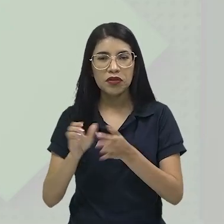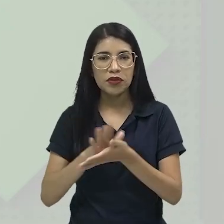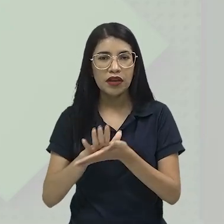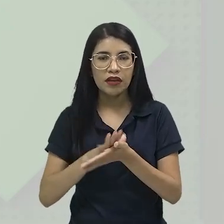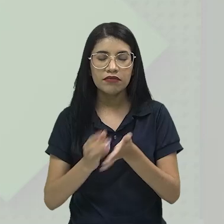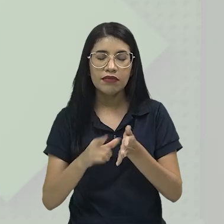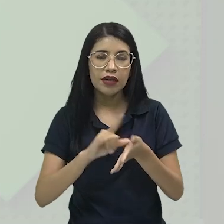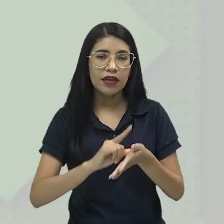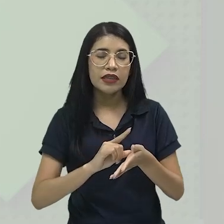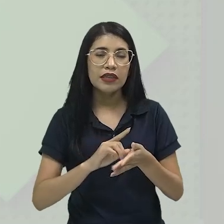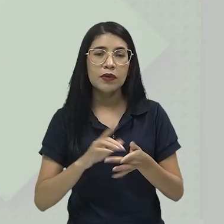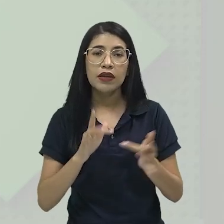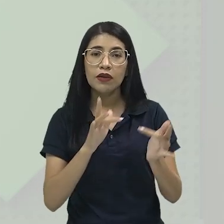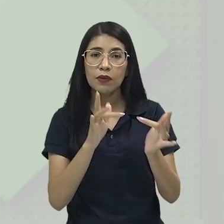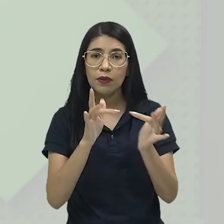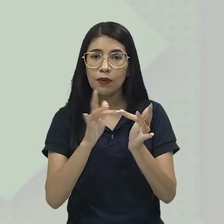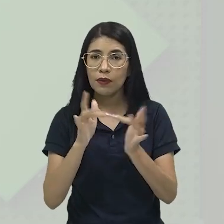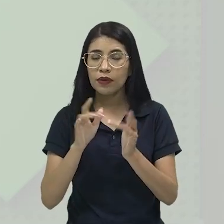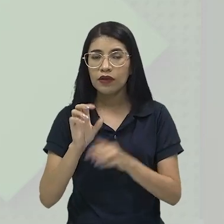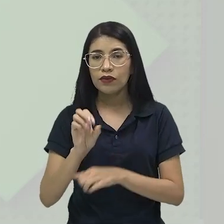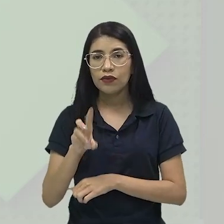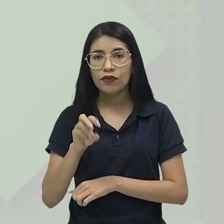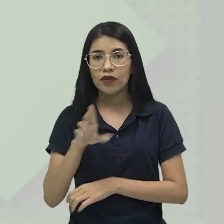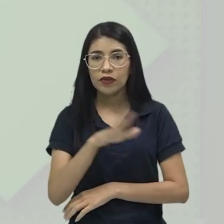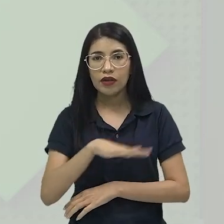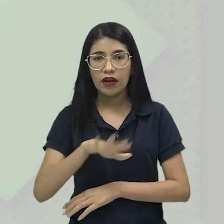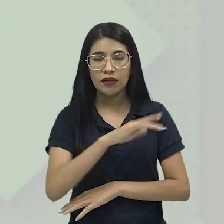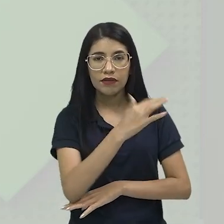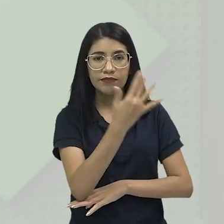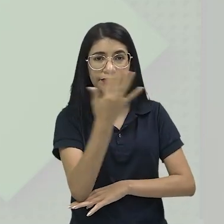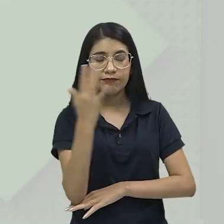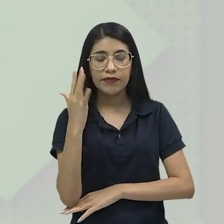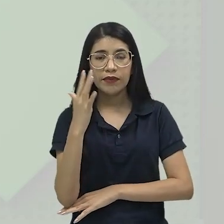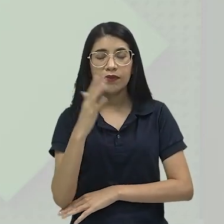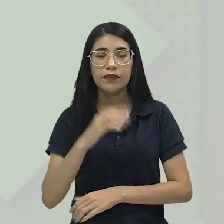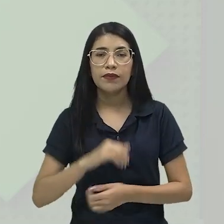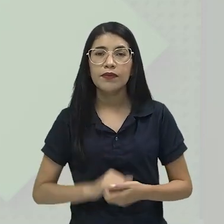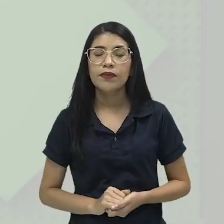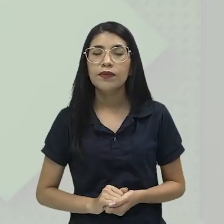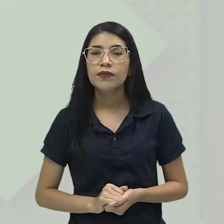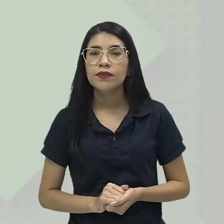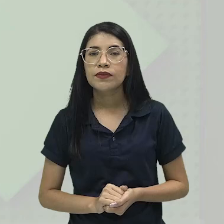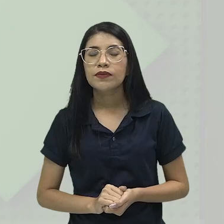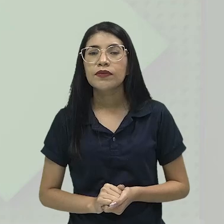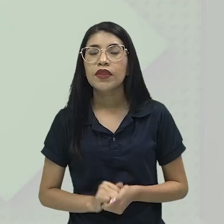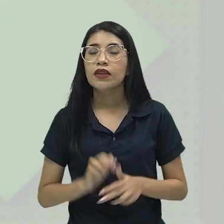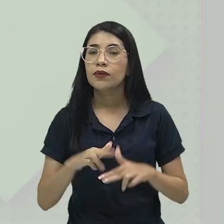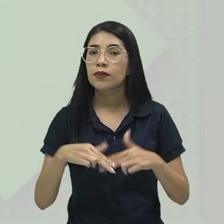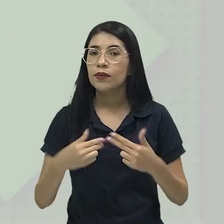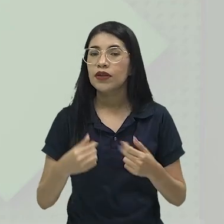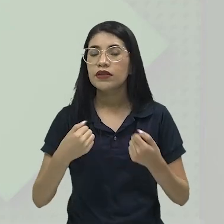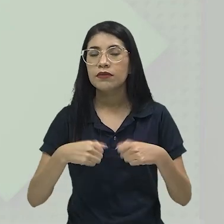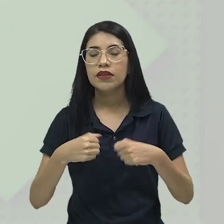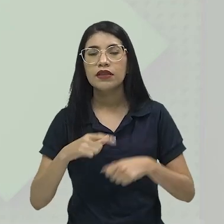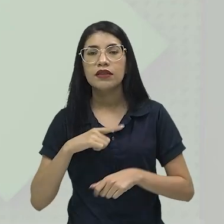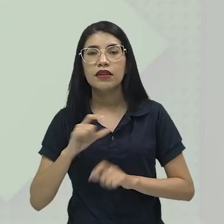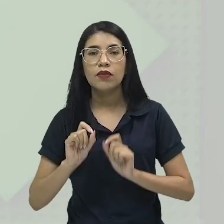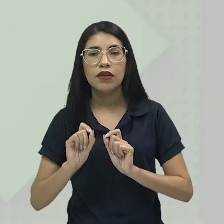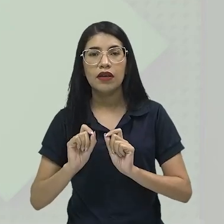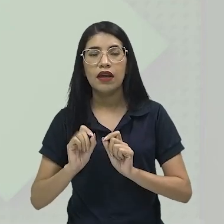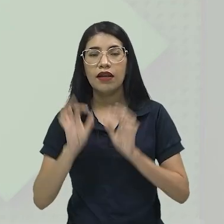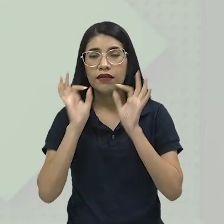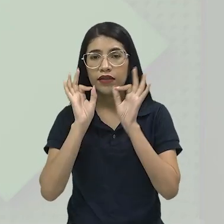aí você tem contato com aquele vírus no ambiente em que ele deveria estar, Então, por isso que a gente precisa ter esse